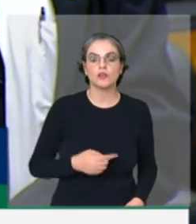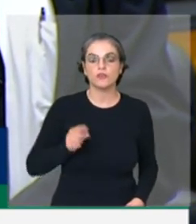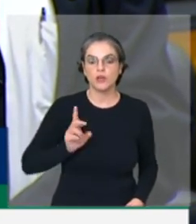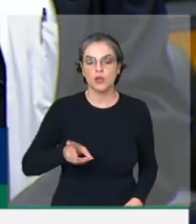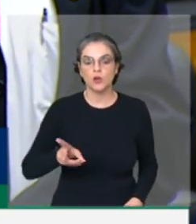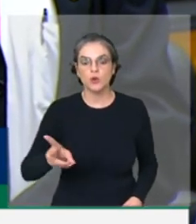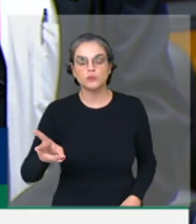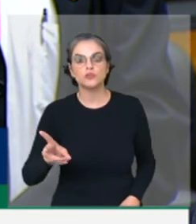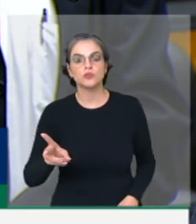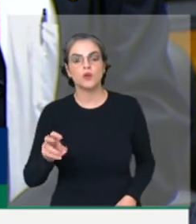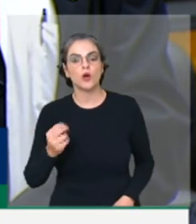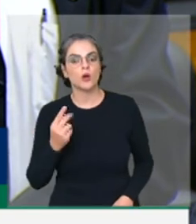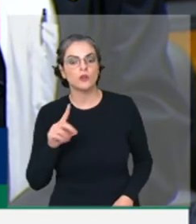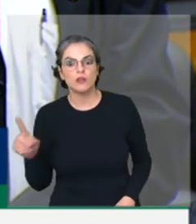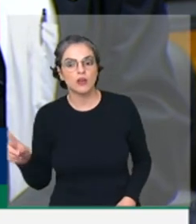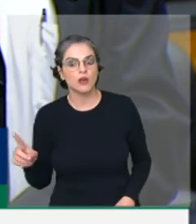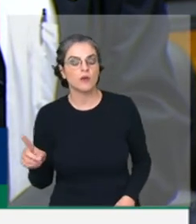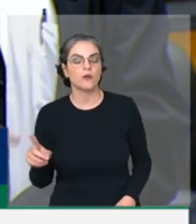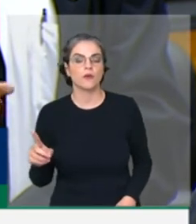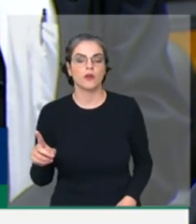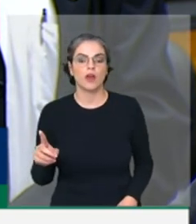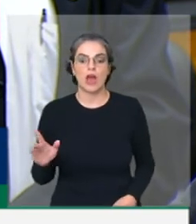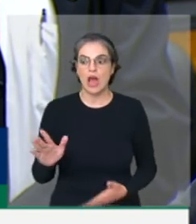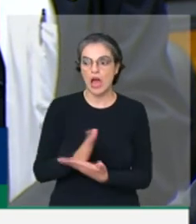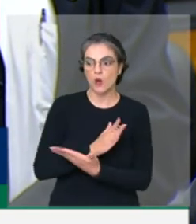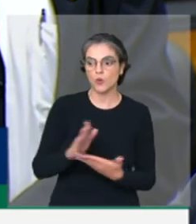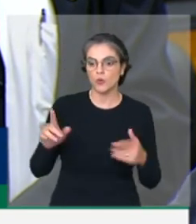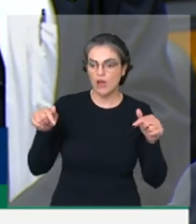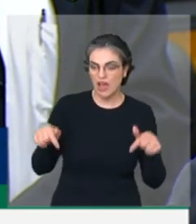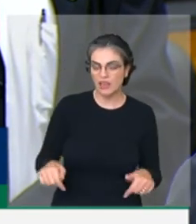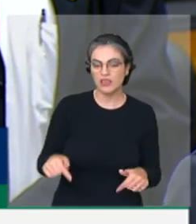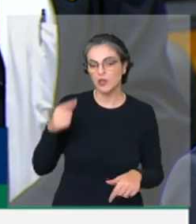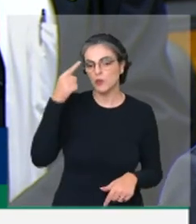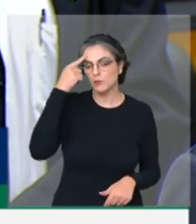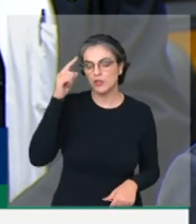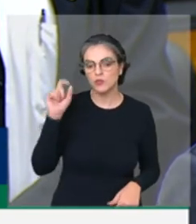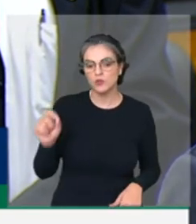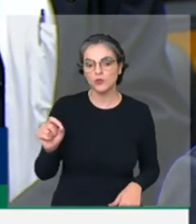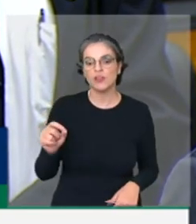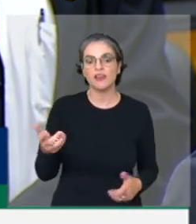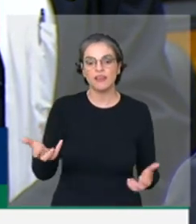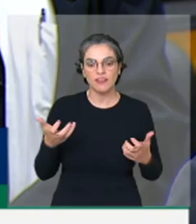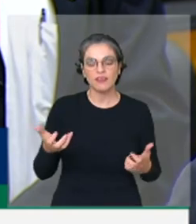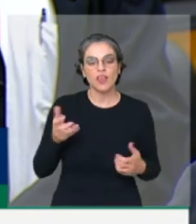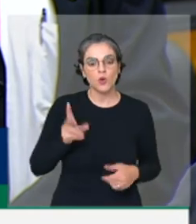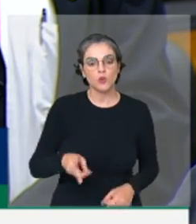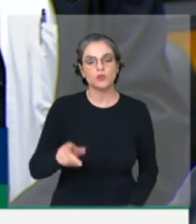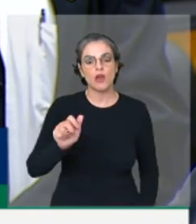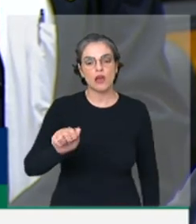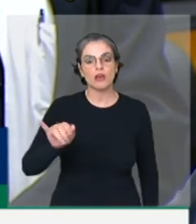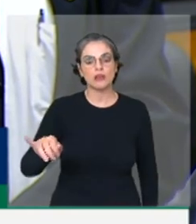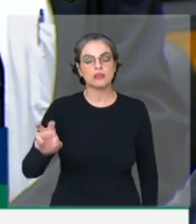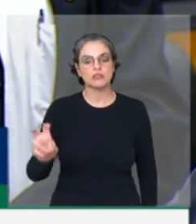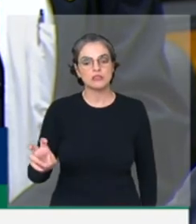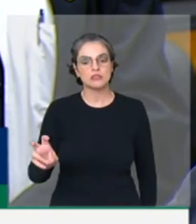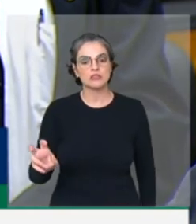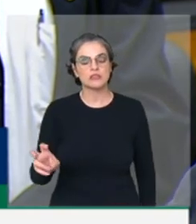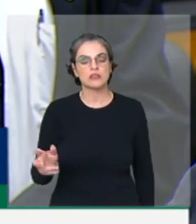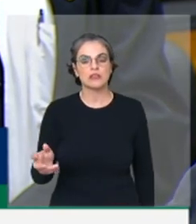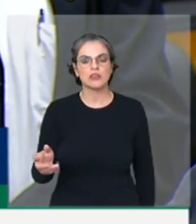do regime que alguns dessa casa apostam, defendendo as cinco, defendendo o Ustra.